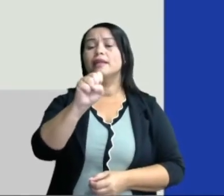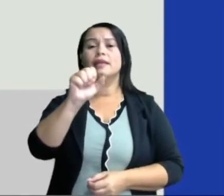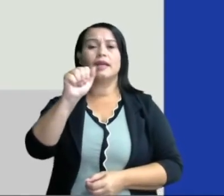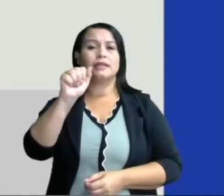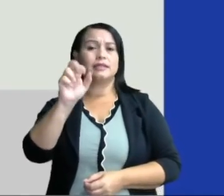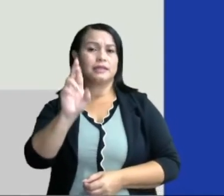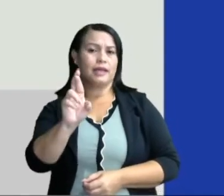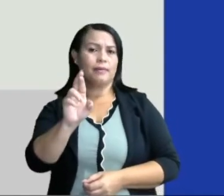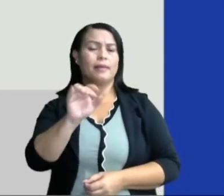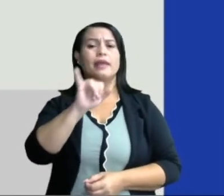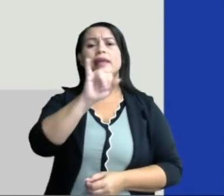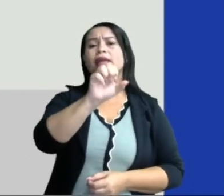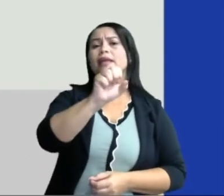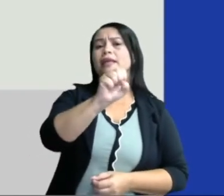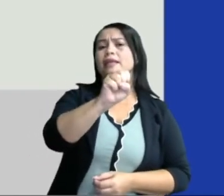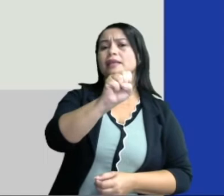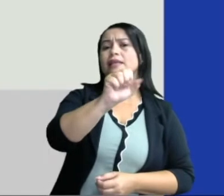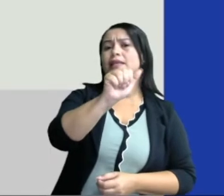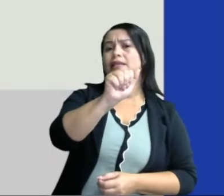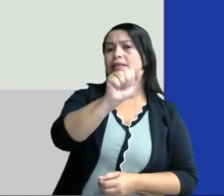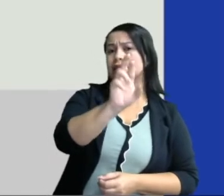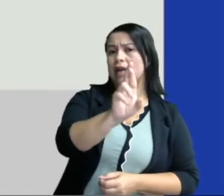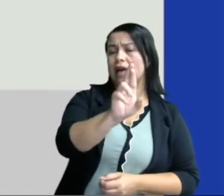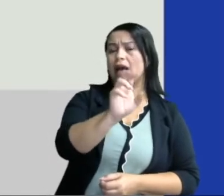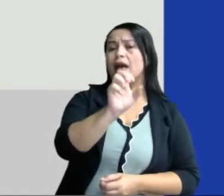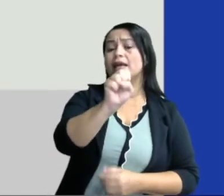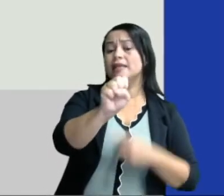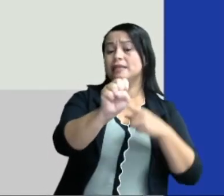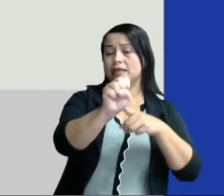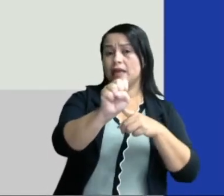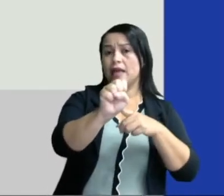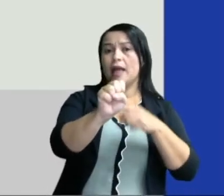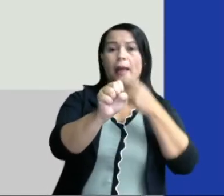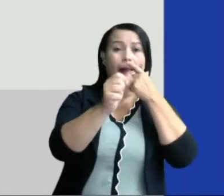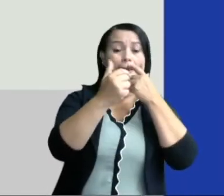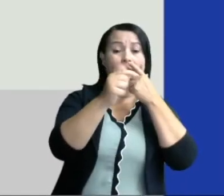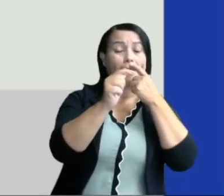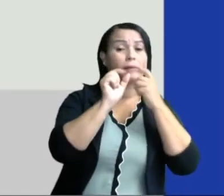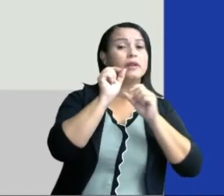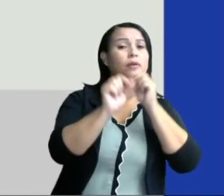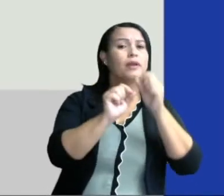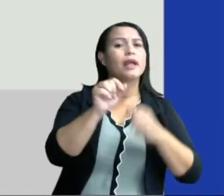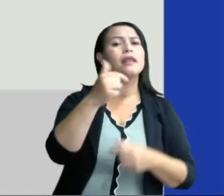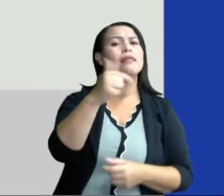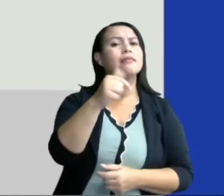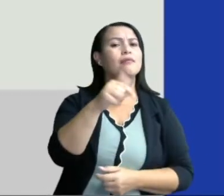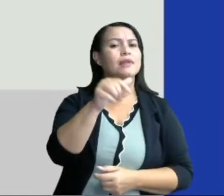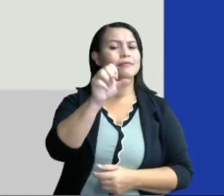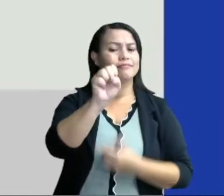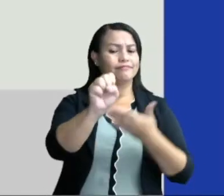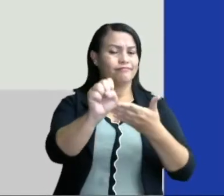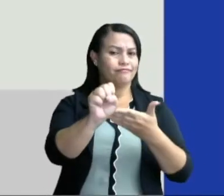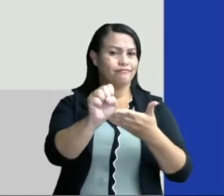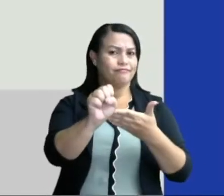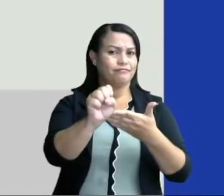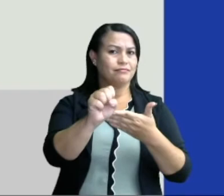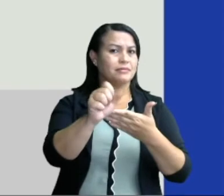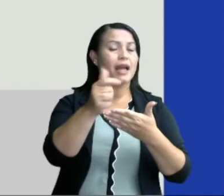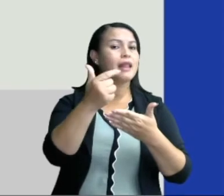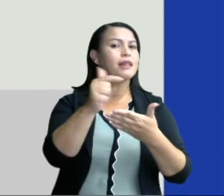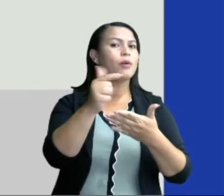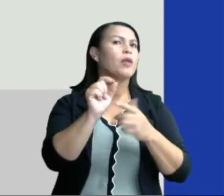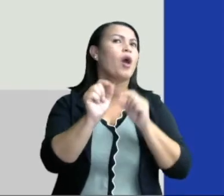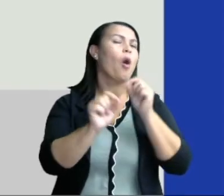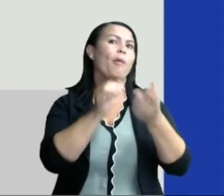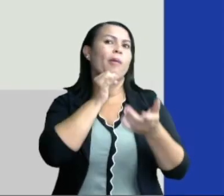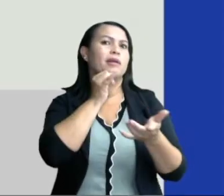O sufixo isar com S, ele não existe, tá certo? Então, não existe